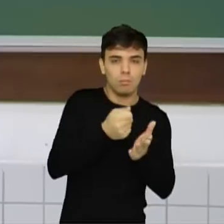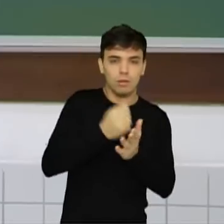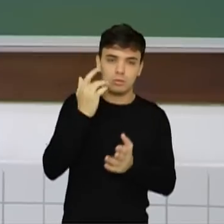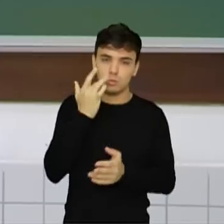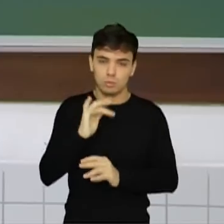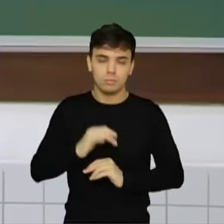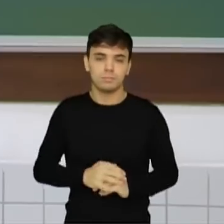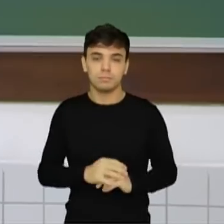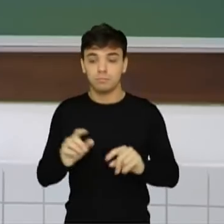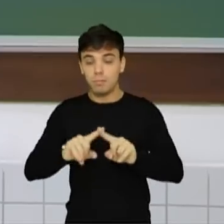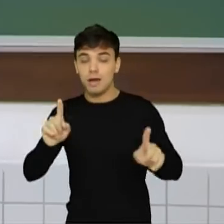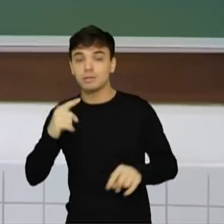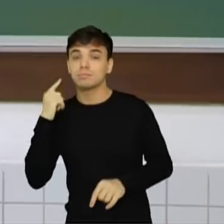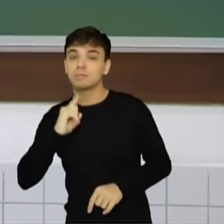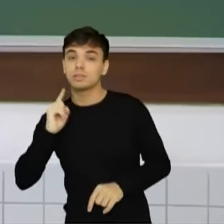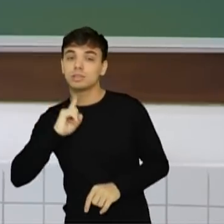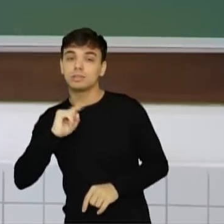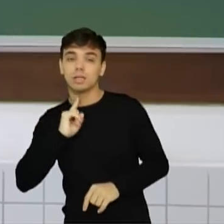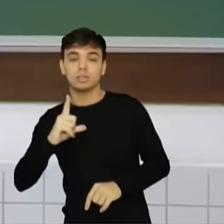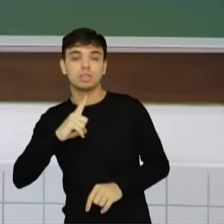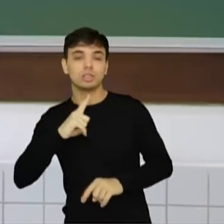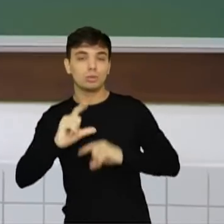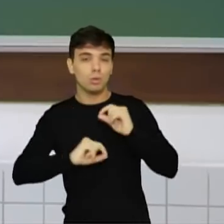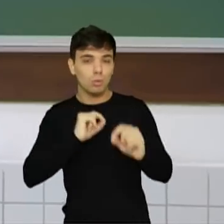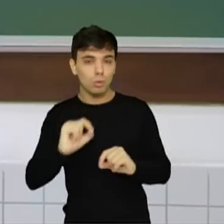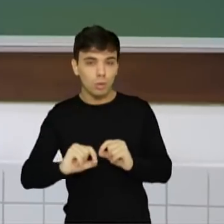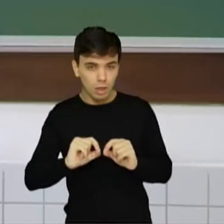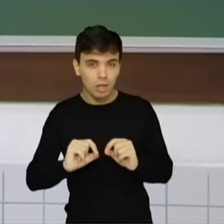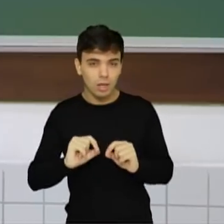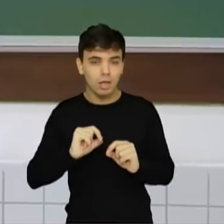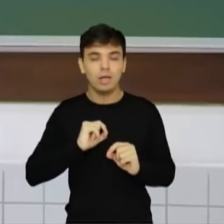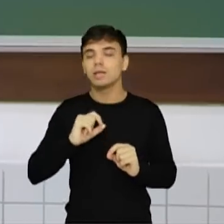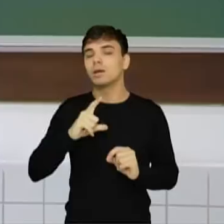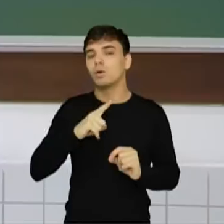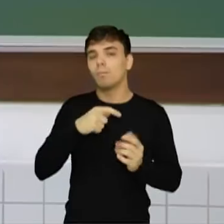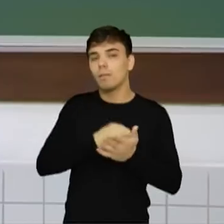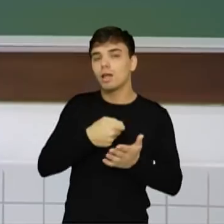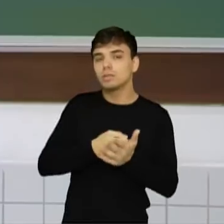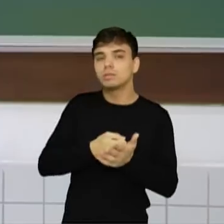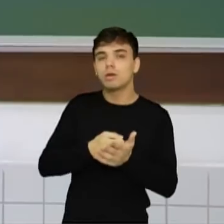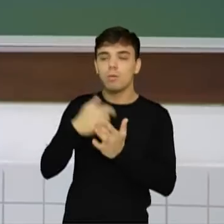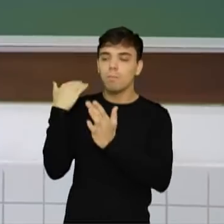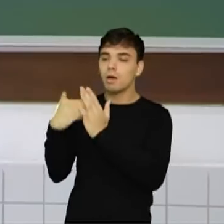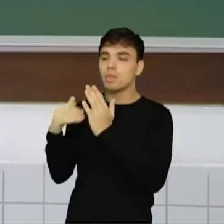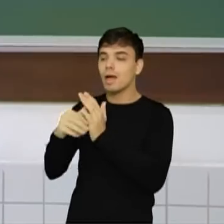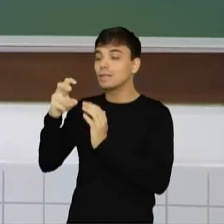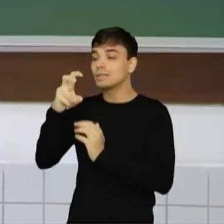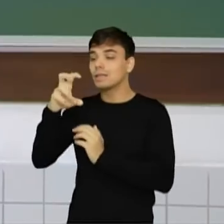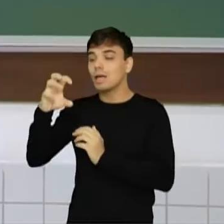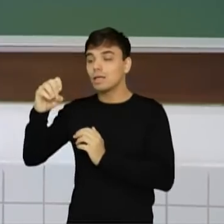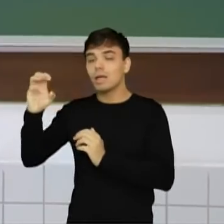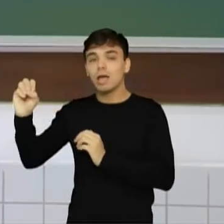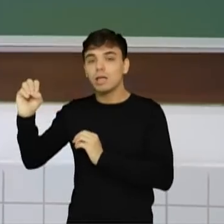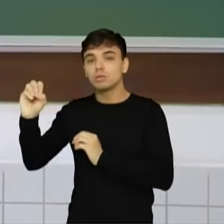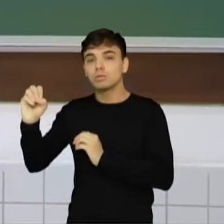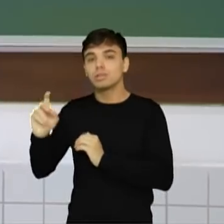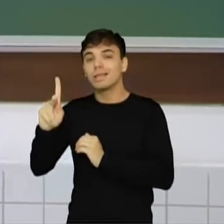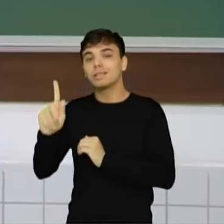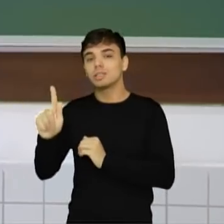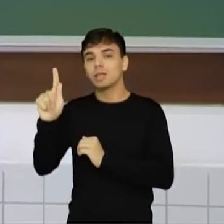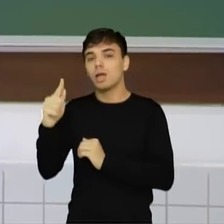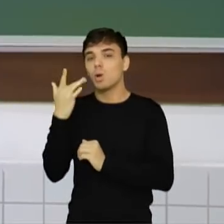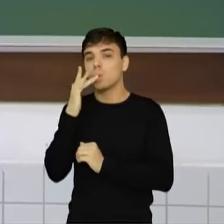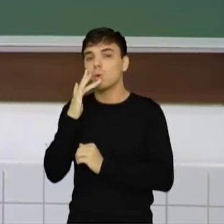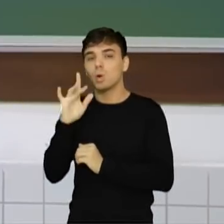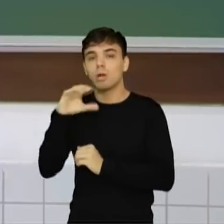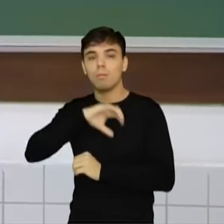E Minas Gerais tinha uma obrigação de enviar 500 quilos de ouro para Portugal todo o ano. Eles não estavam conseguindo pagar isso